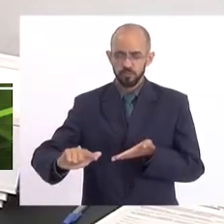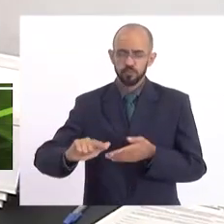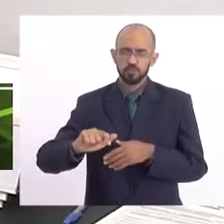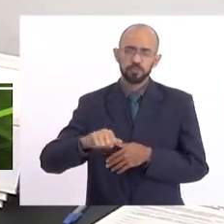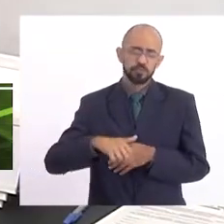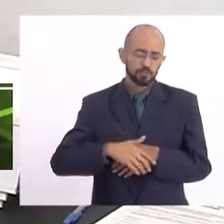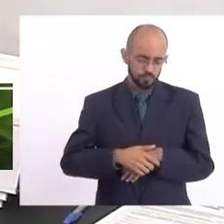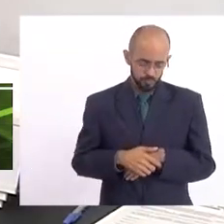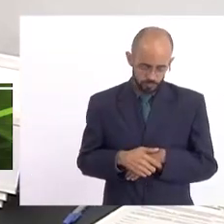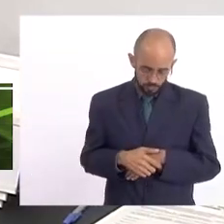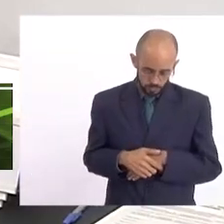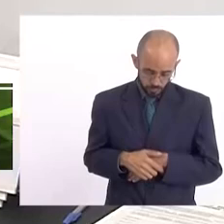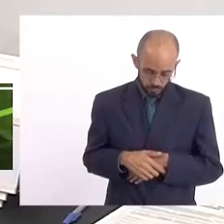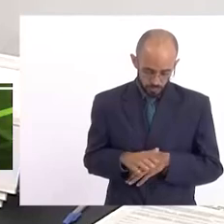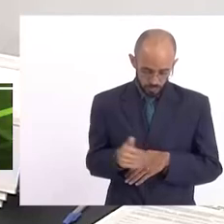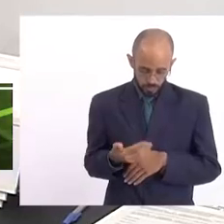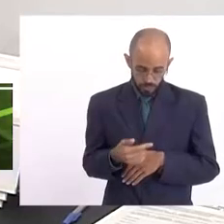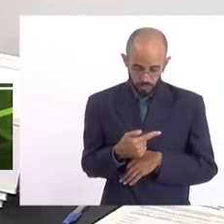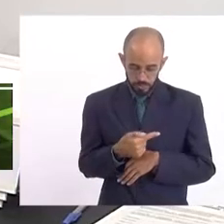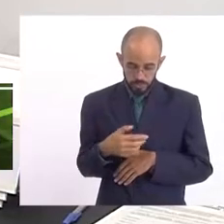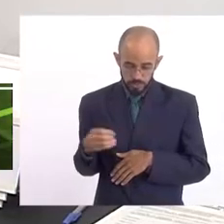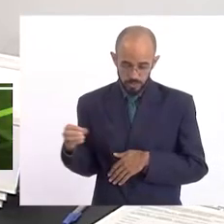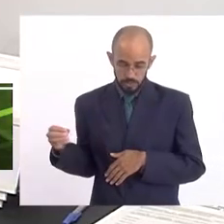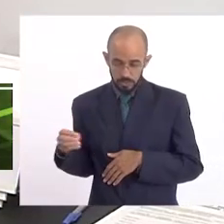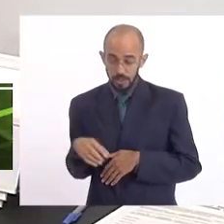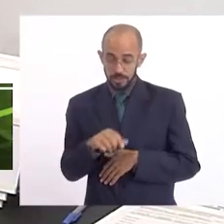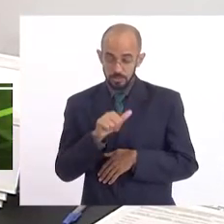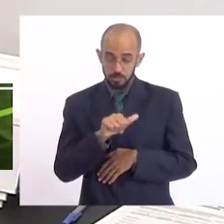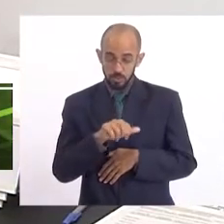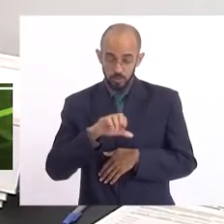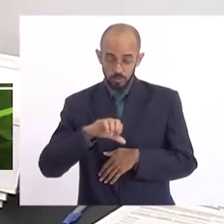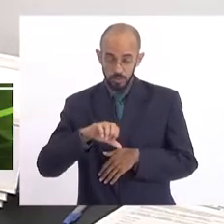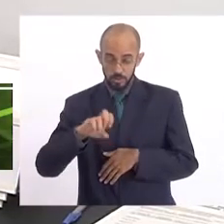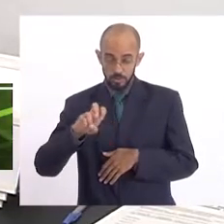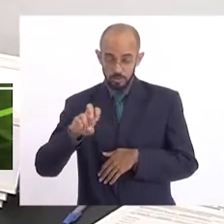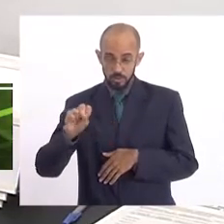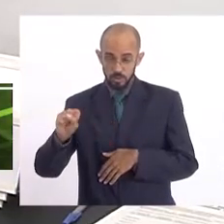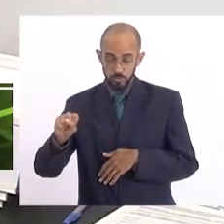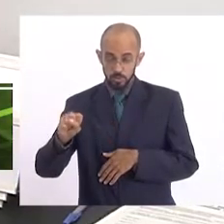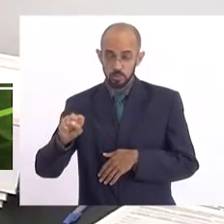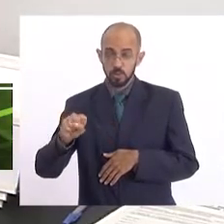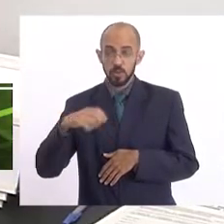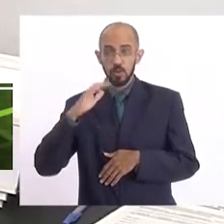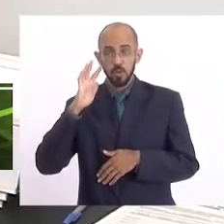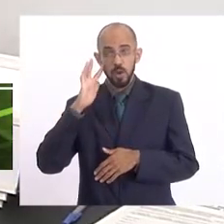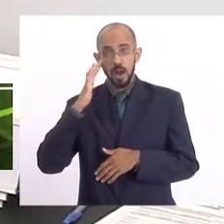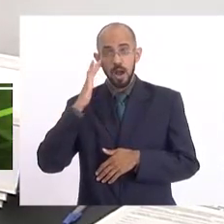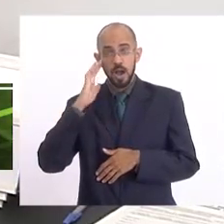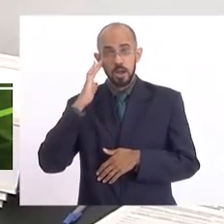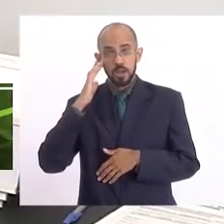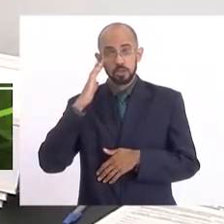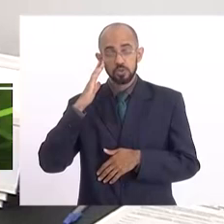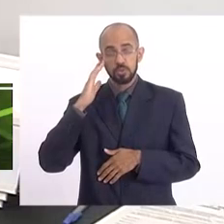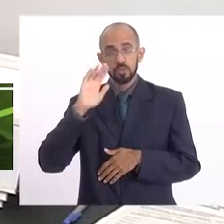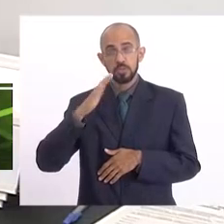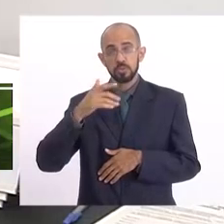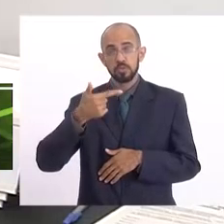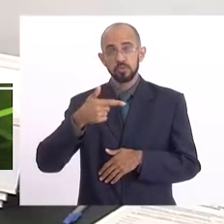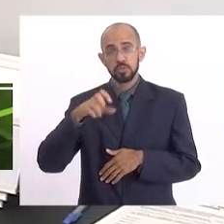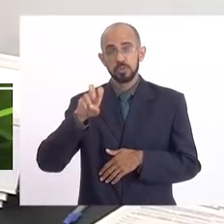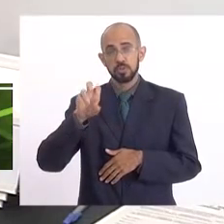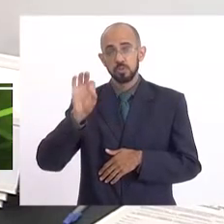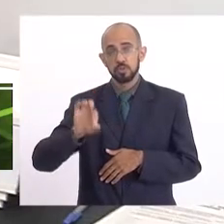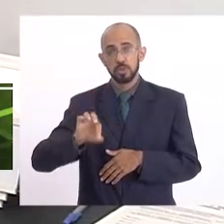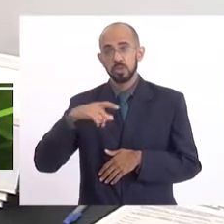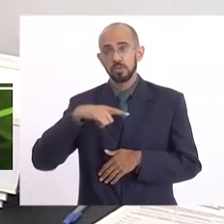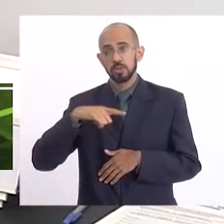né? 700. Desses 1.958, eu acredito que um quarto dessas pessoas já tem idade para se aposentar. Ainda